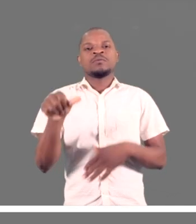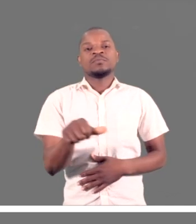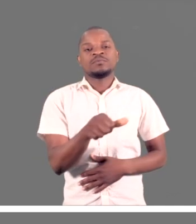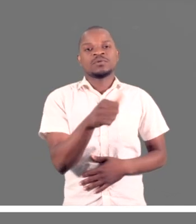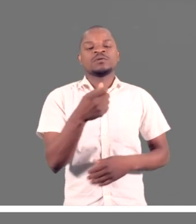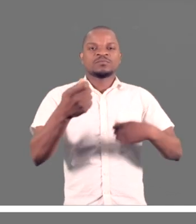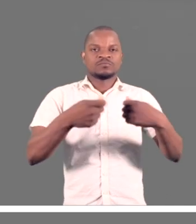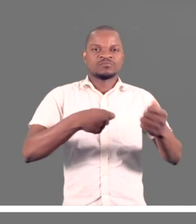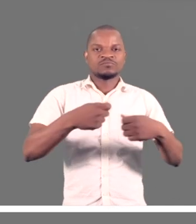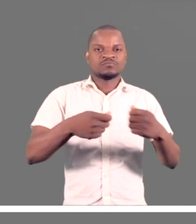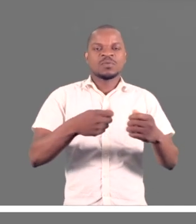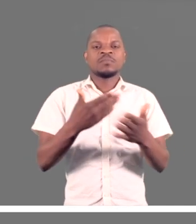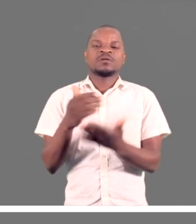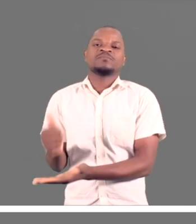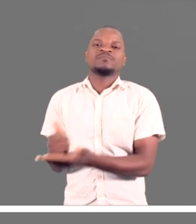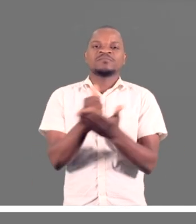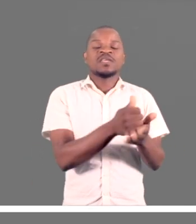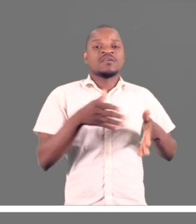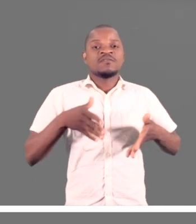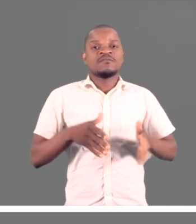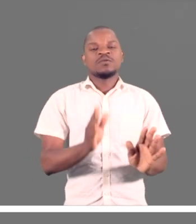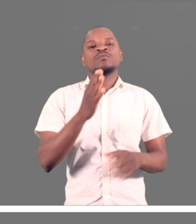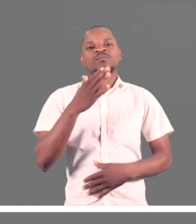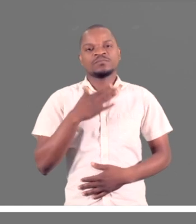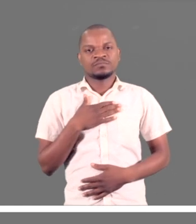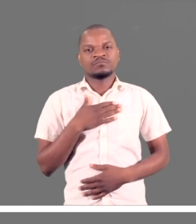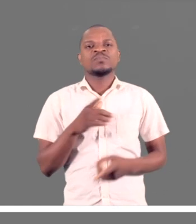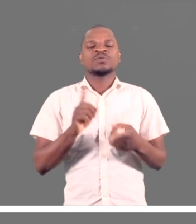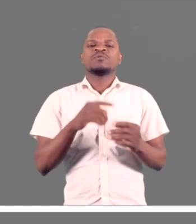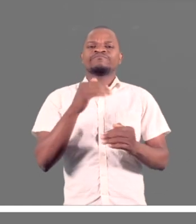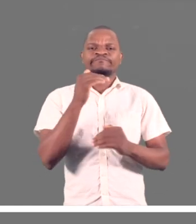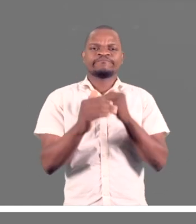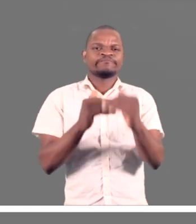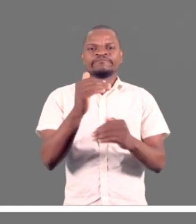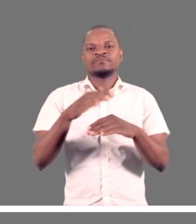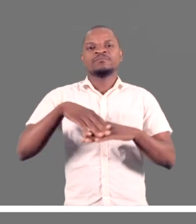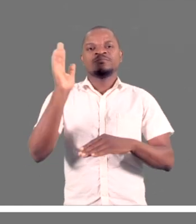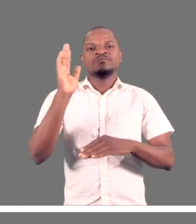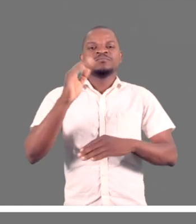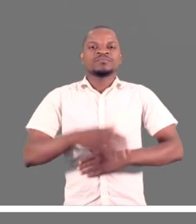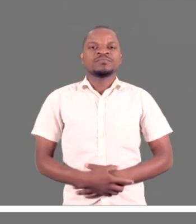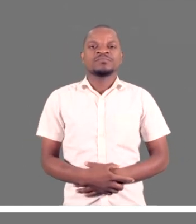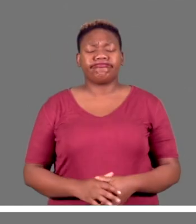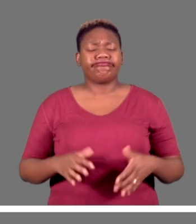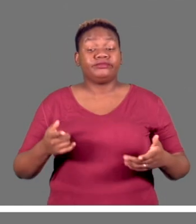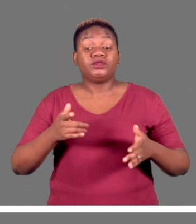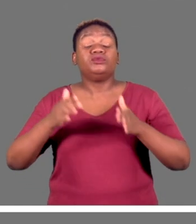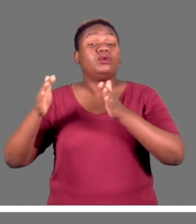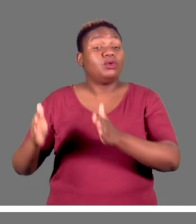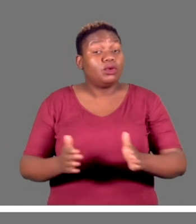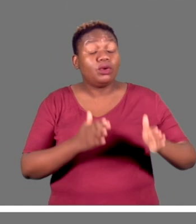negócio, eu levar meu negócio de antes para poder sustentar os meus filhos e para poder crescer mais.